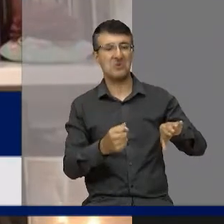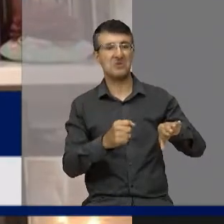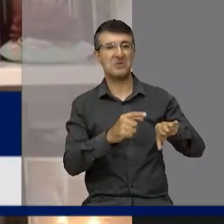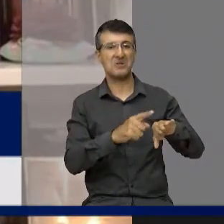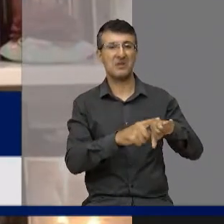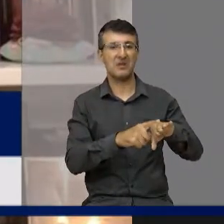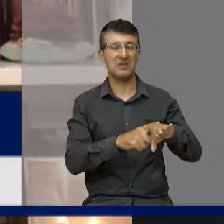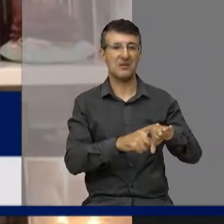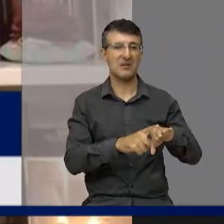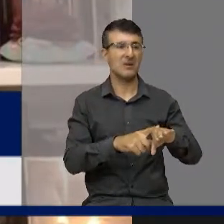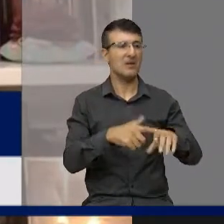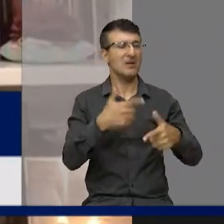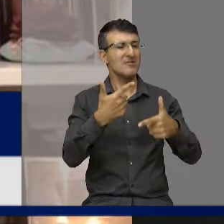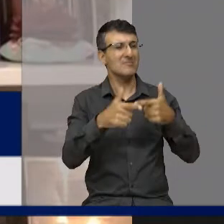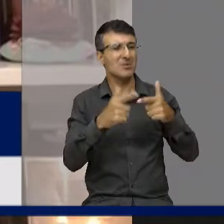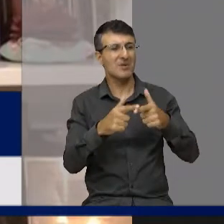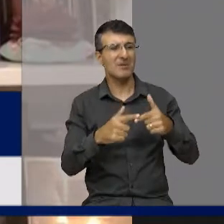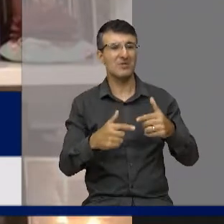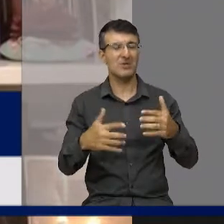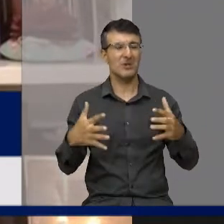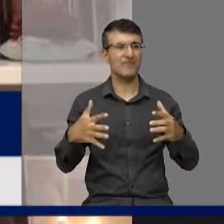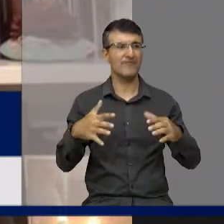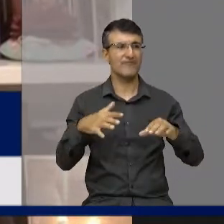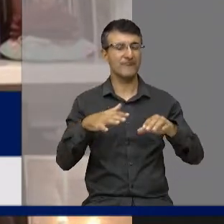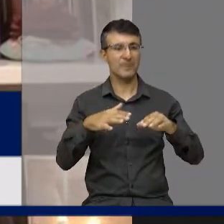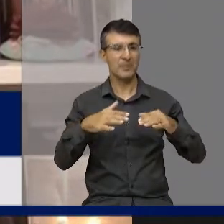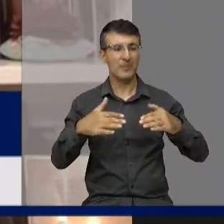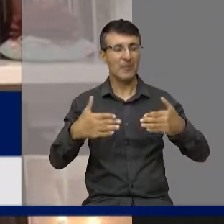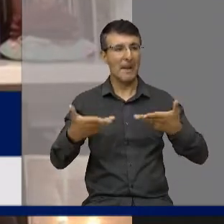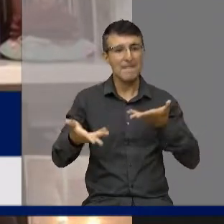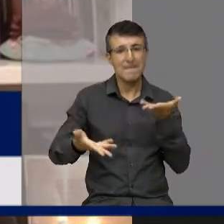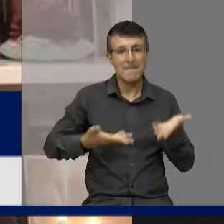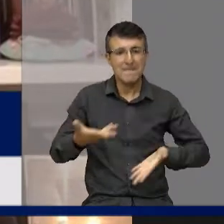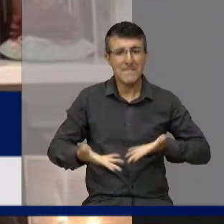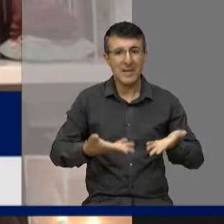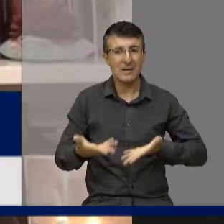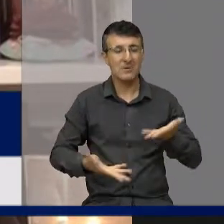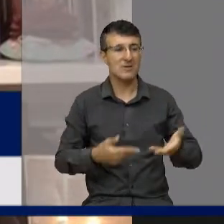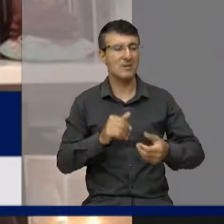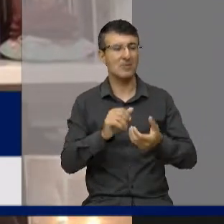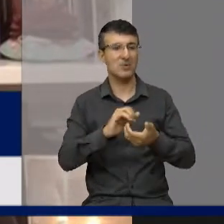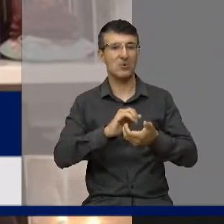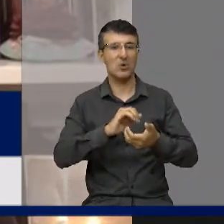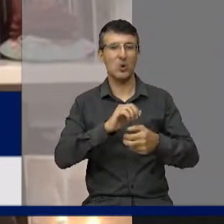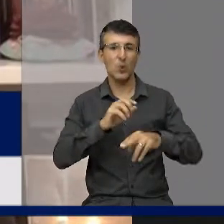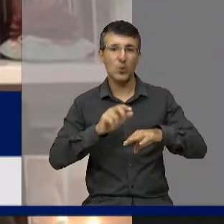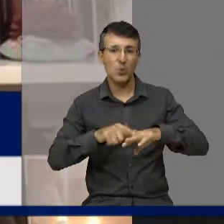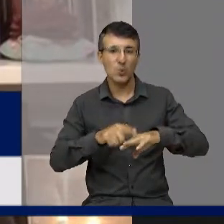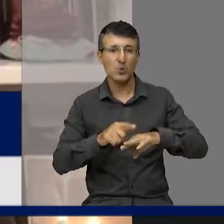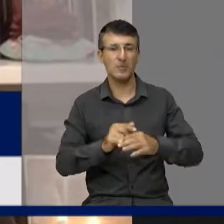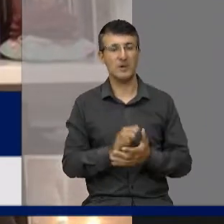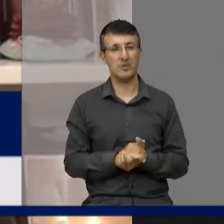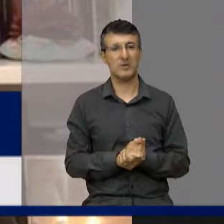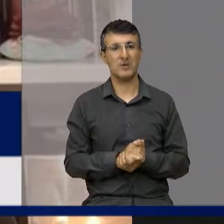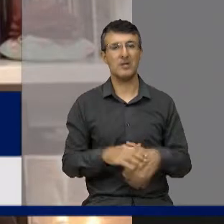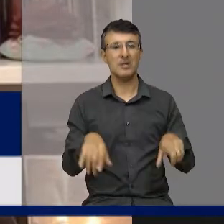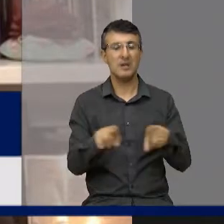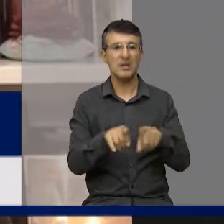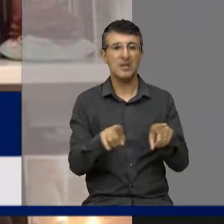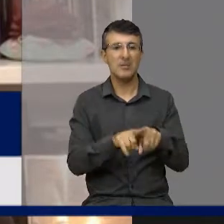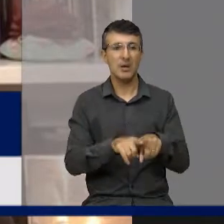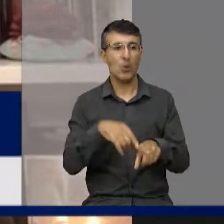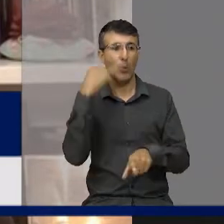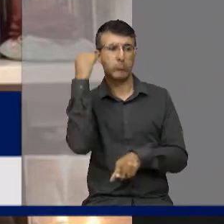das denúncias ofertadas pelo Ministério Público de São Paulo e divulgadas por meio da pesquisa acima, revelou ainda que o agressor usa